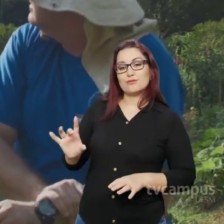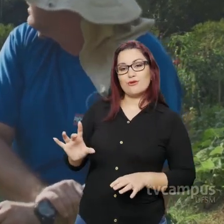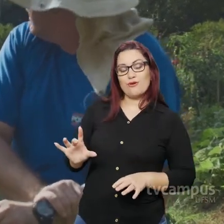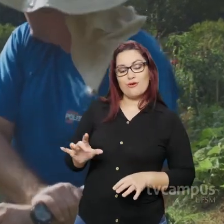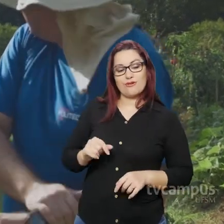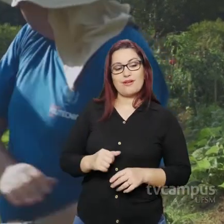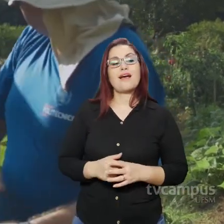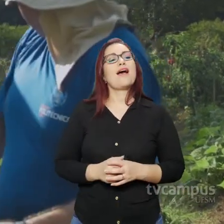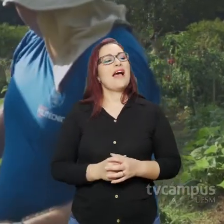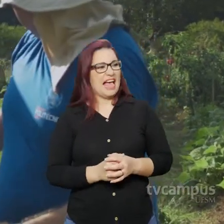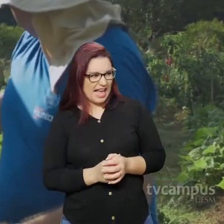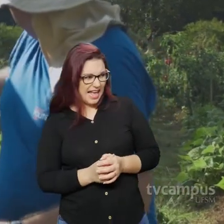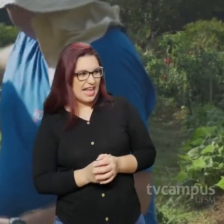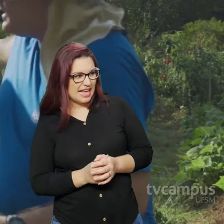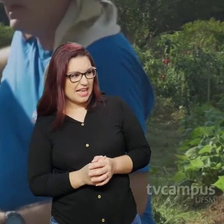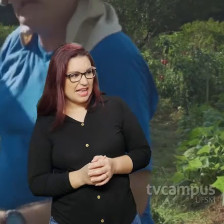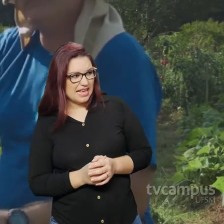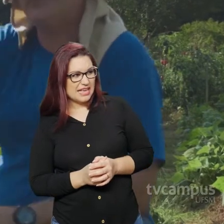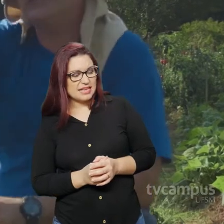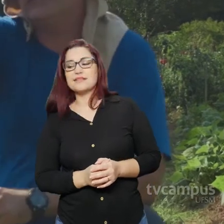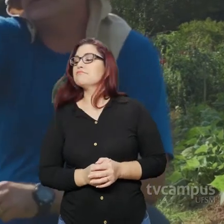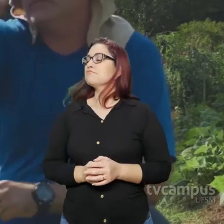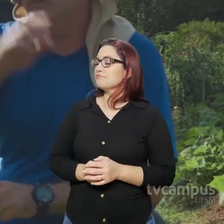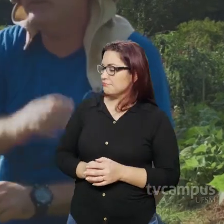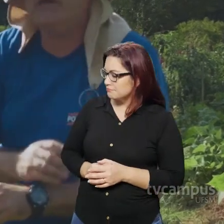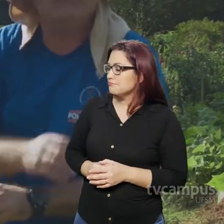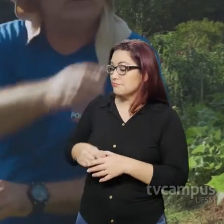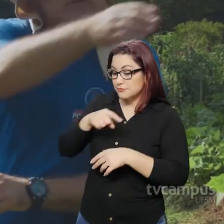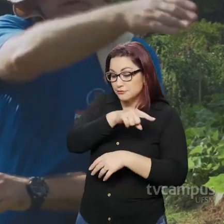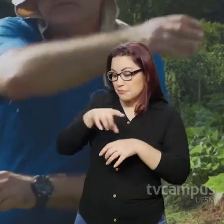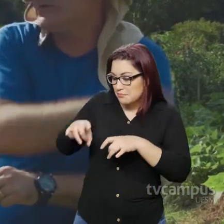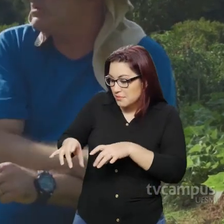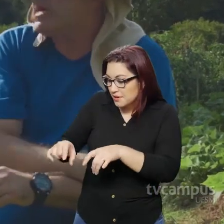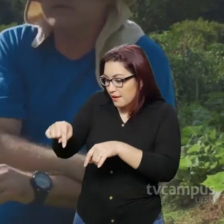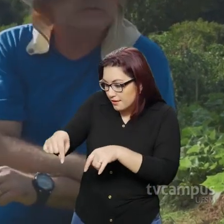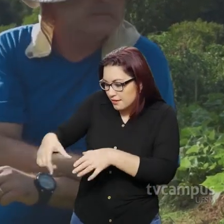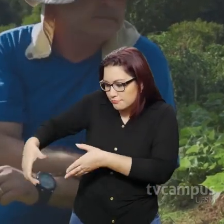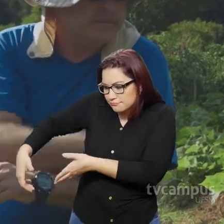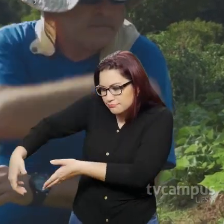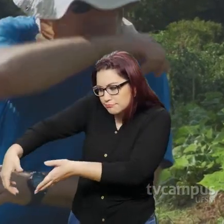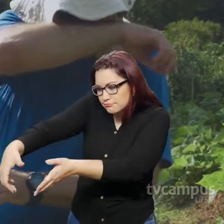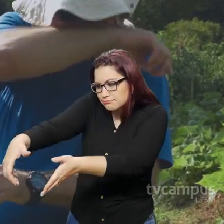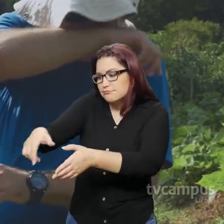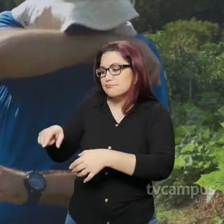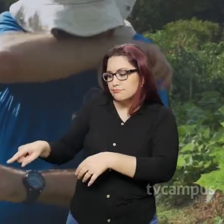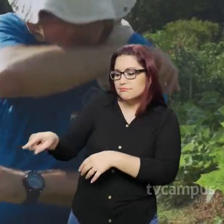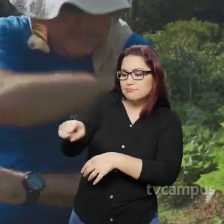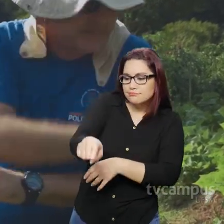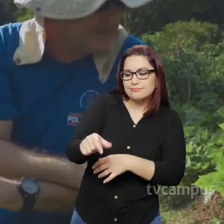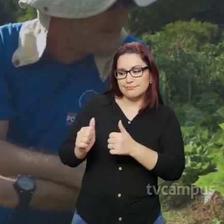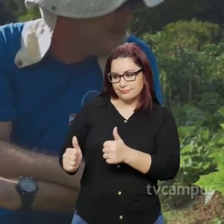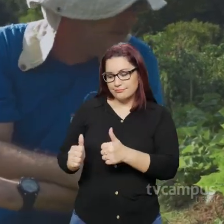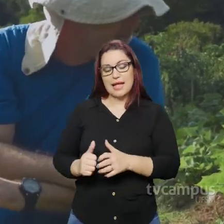Será? É, bota no meio, ó, ali tem ali, bota mais uma no meio, bota mais uma do lado. Ah,